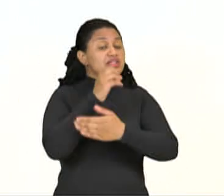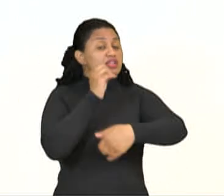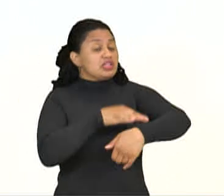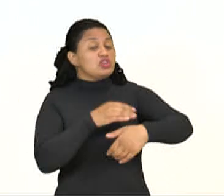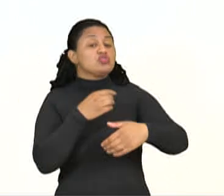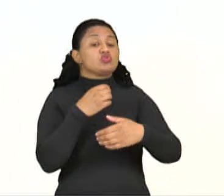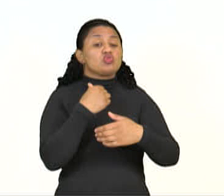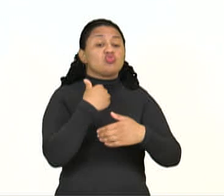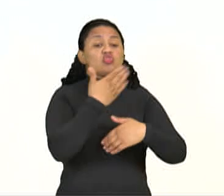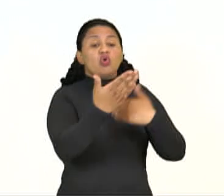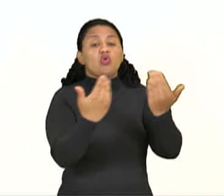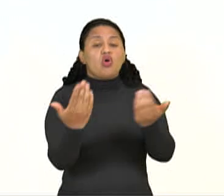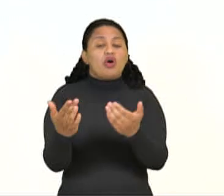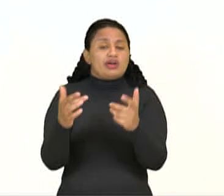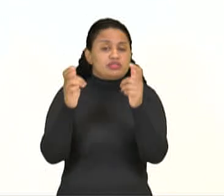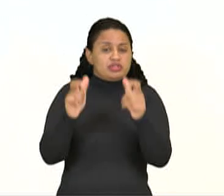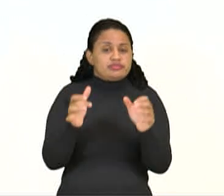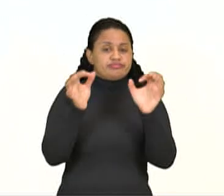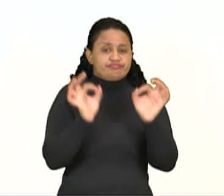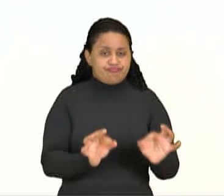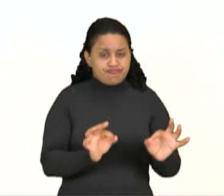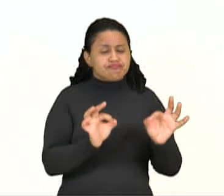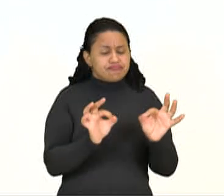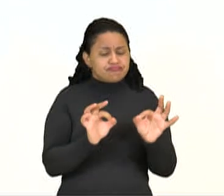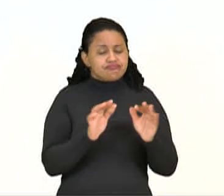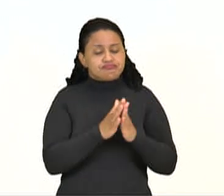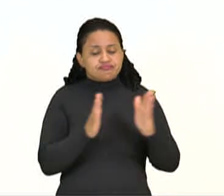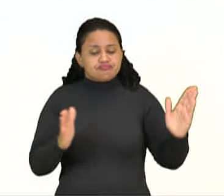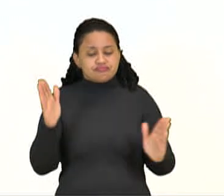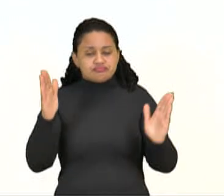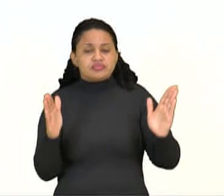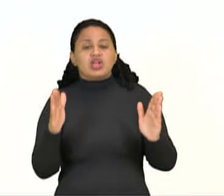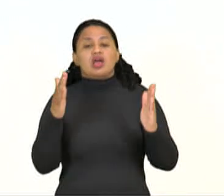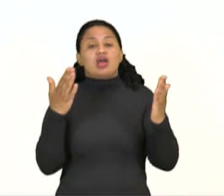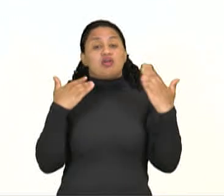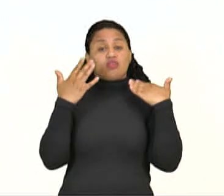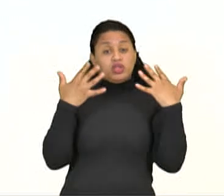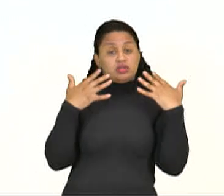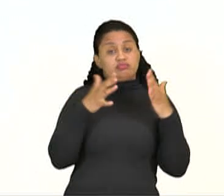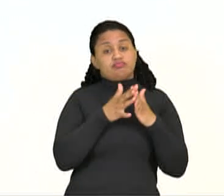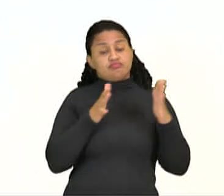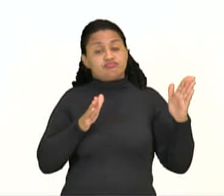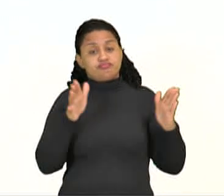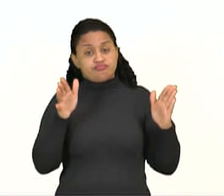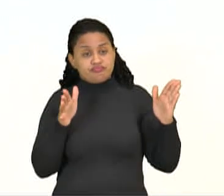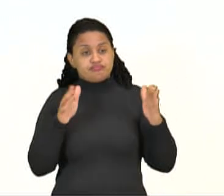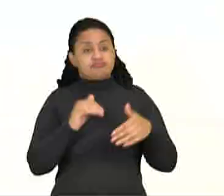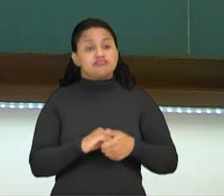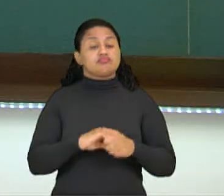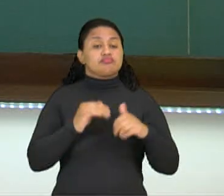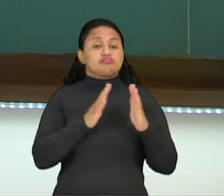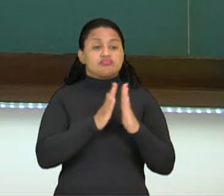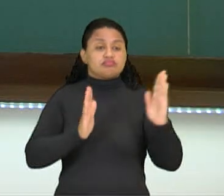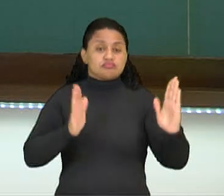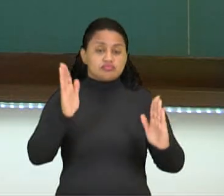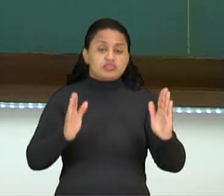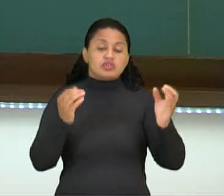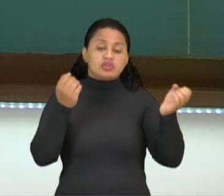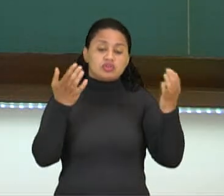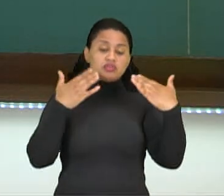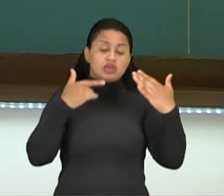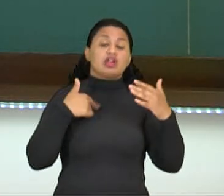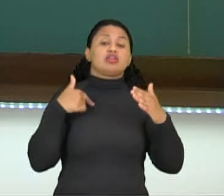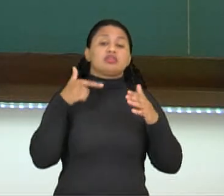do local apropriado na temporada do verão. Ou seja, no verão as pessoas, né, frequentam mais